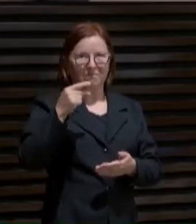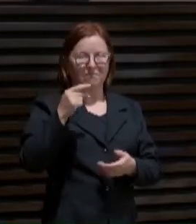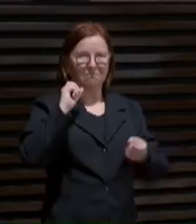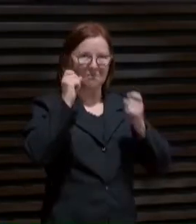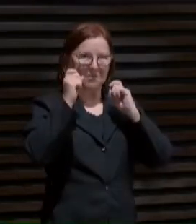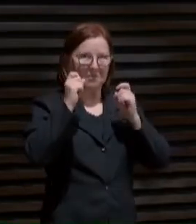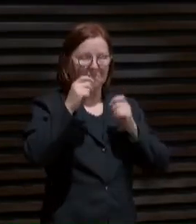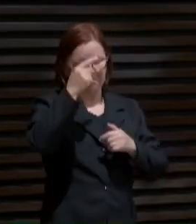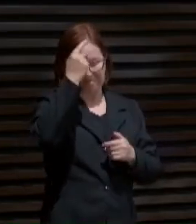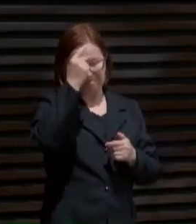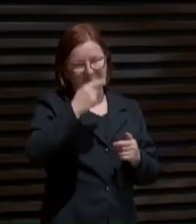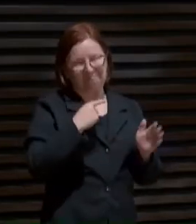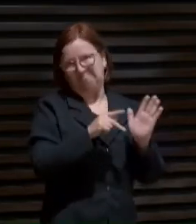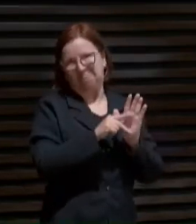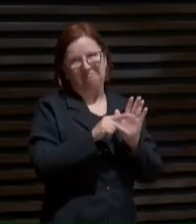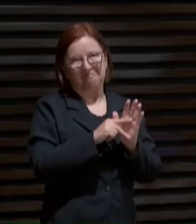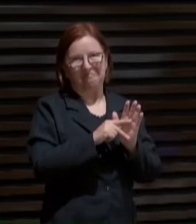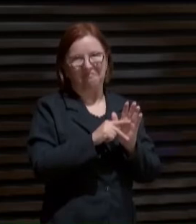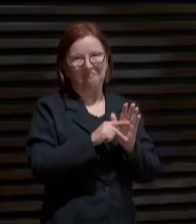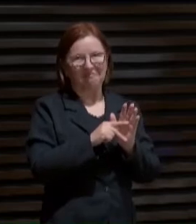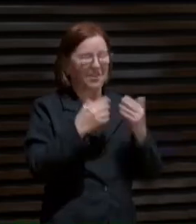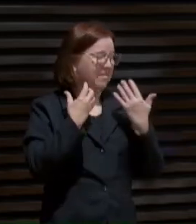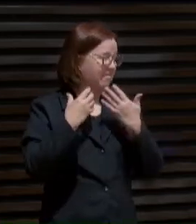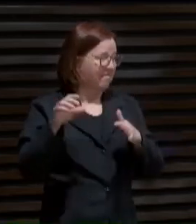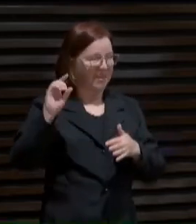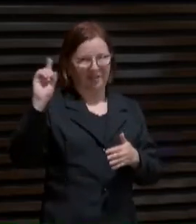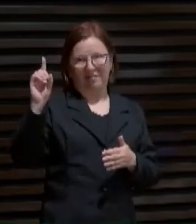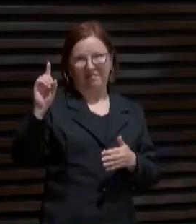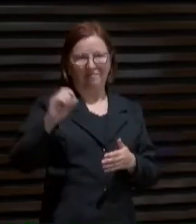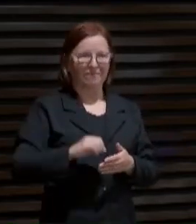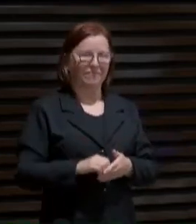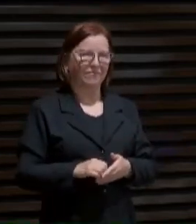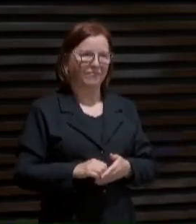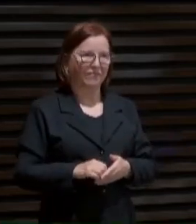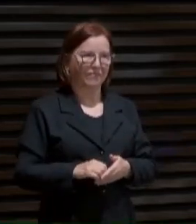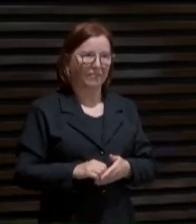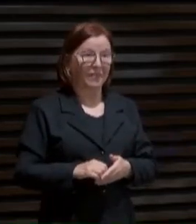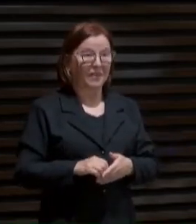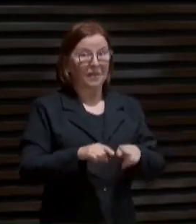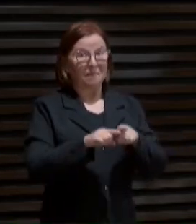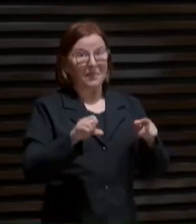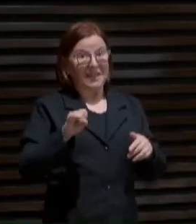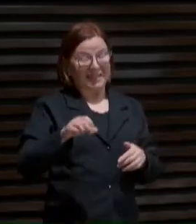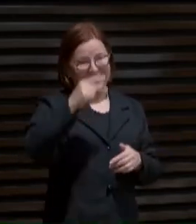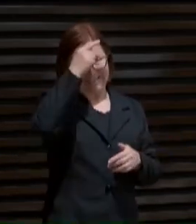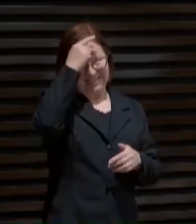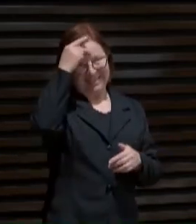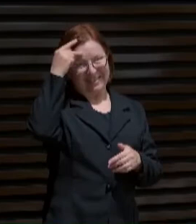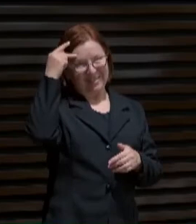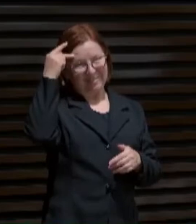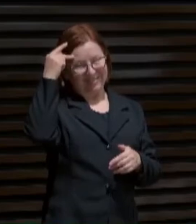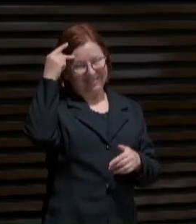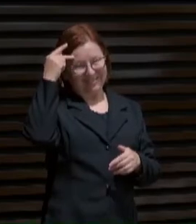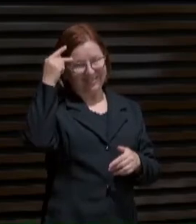é a menos que ele seja restaurado a menos que uma pessoa seja restaurada da condição que ela